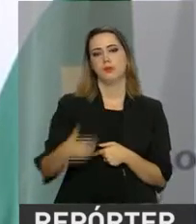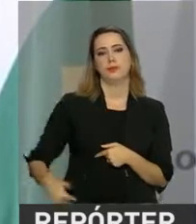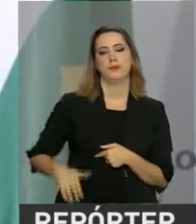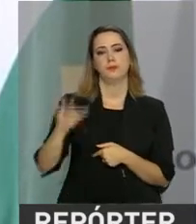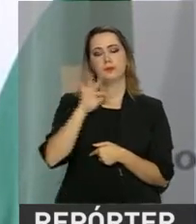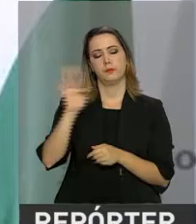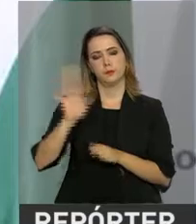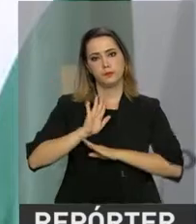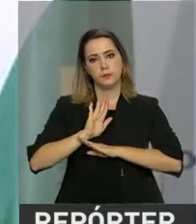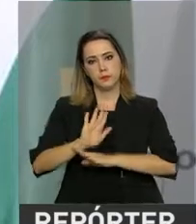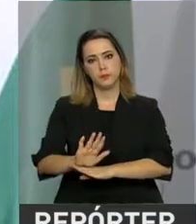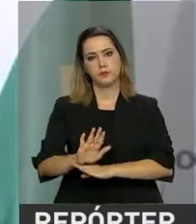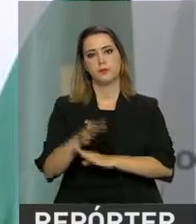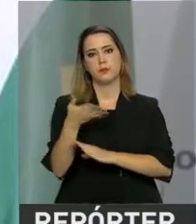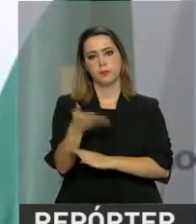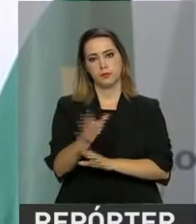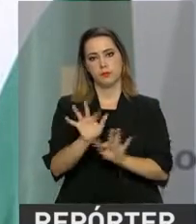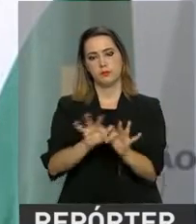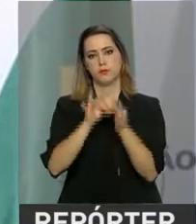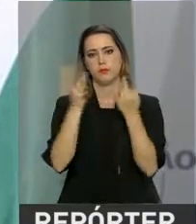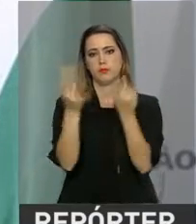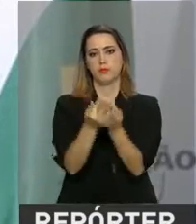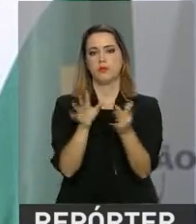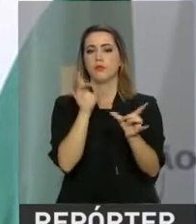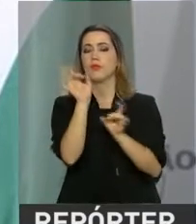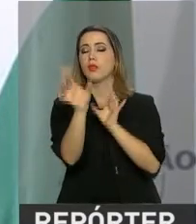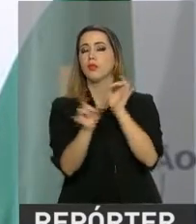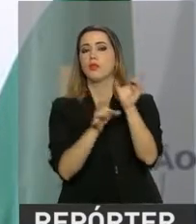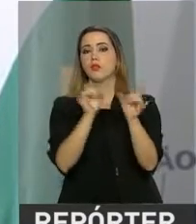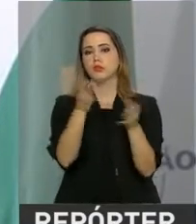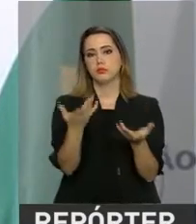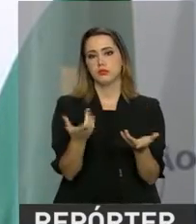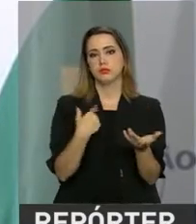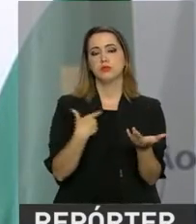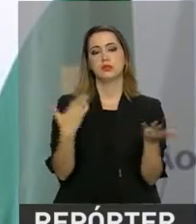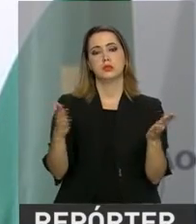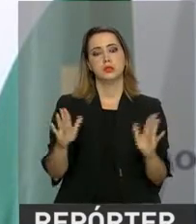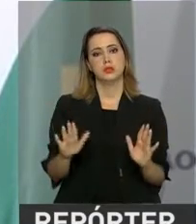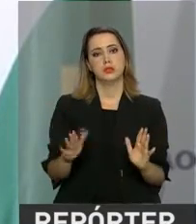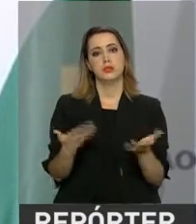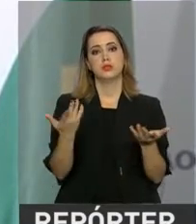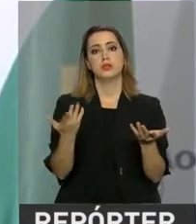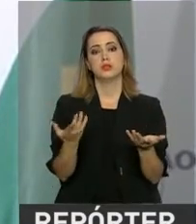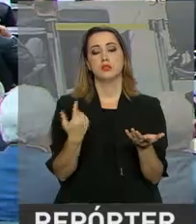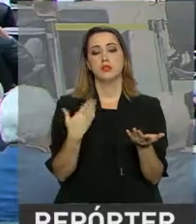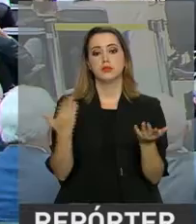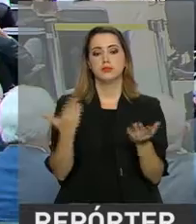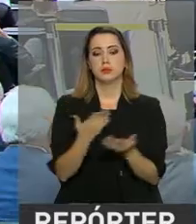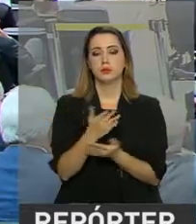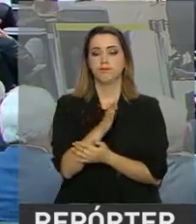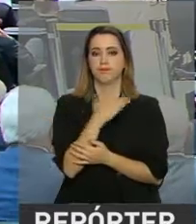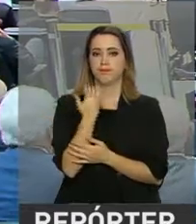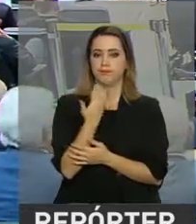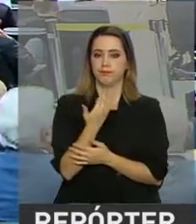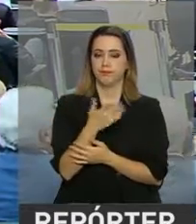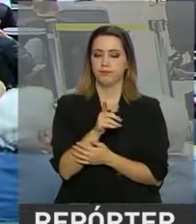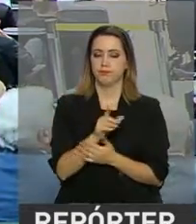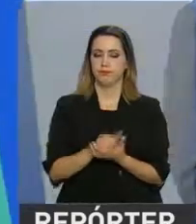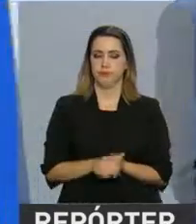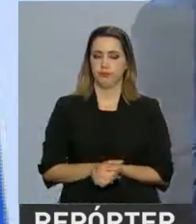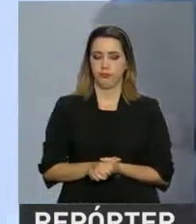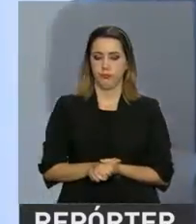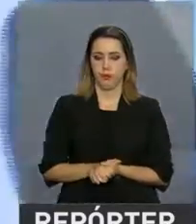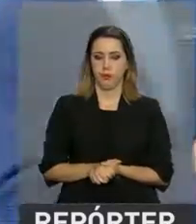apoio às famílias especialmente que se lutarão neste momento a premiação foi instituída